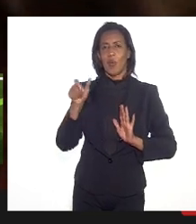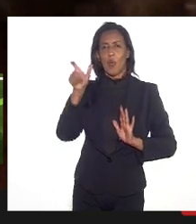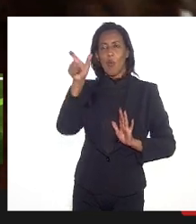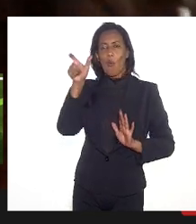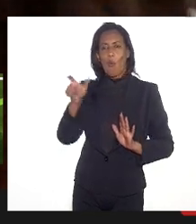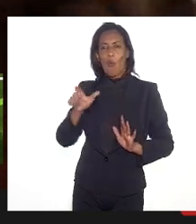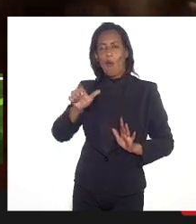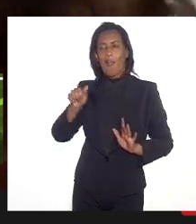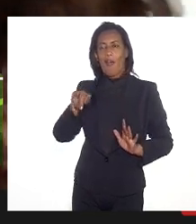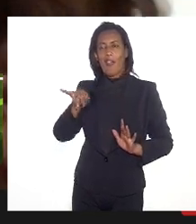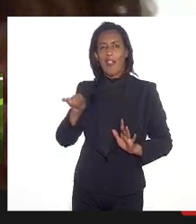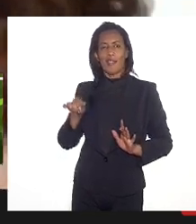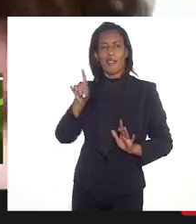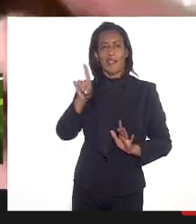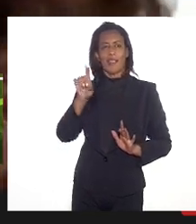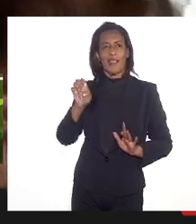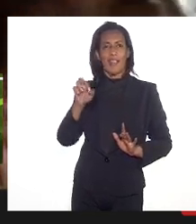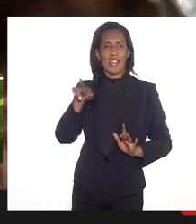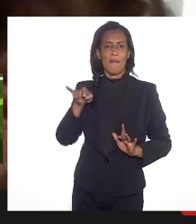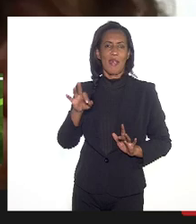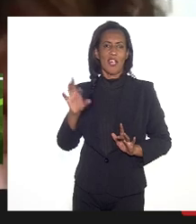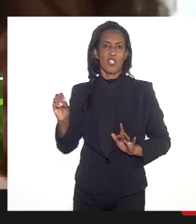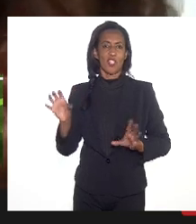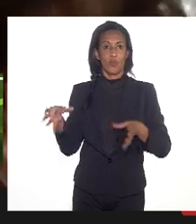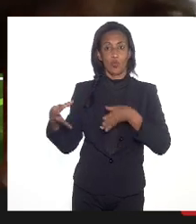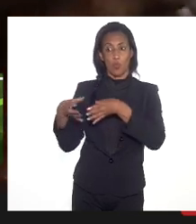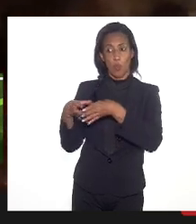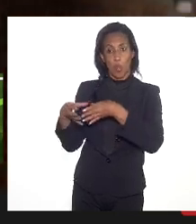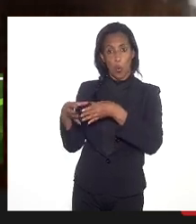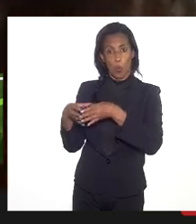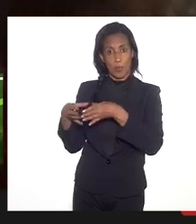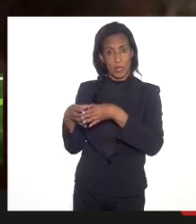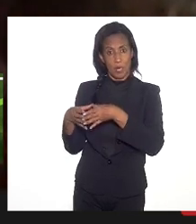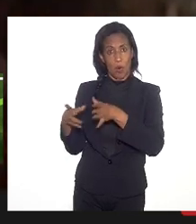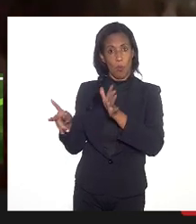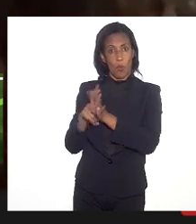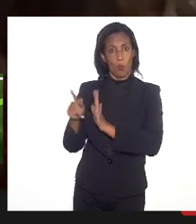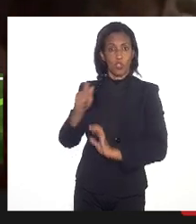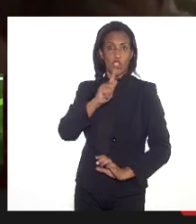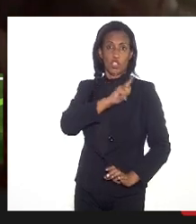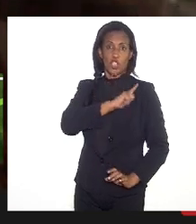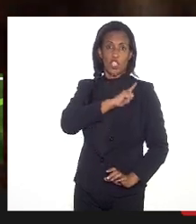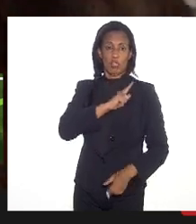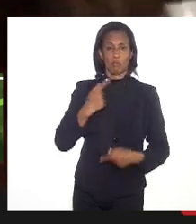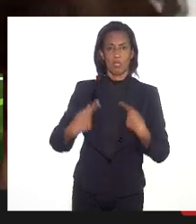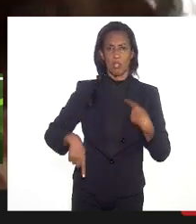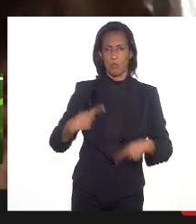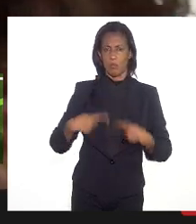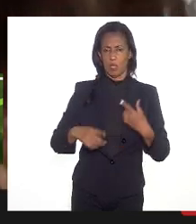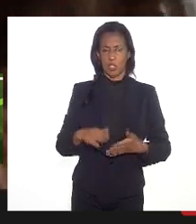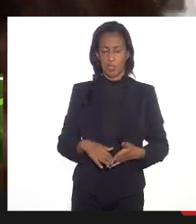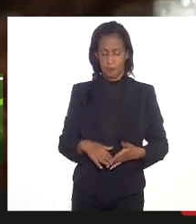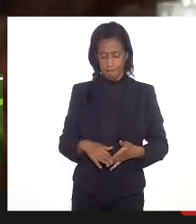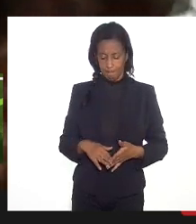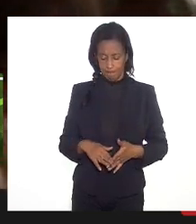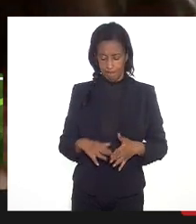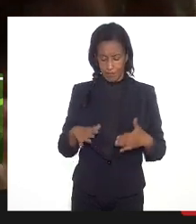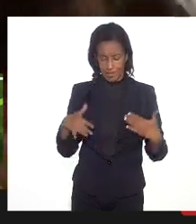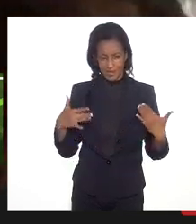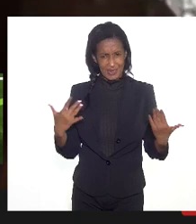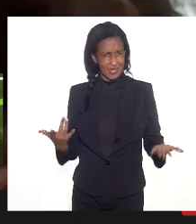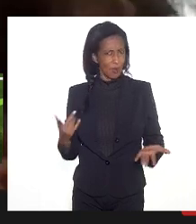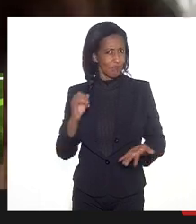deliberativo de uma comissão ou de um comitê de gestão dessa política. Então, eu acho que se